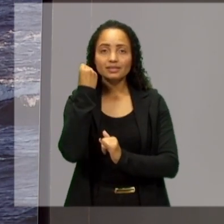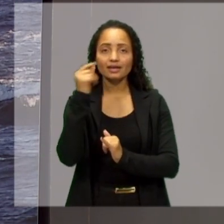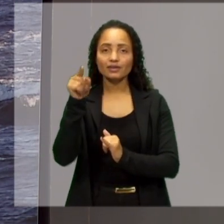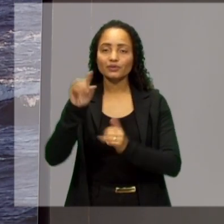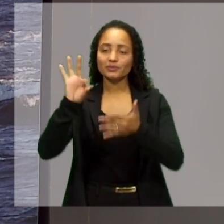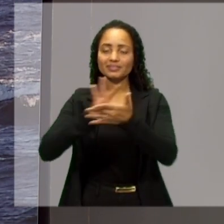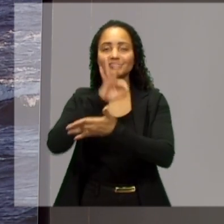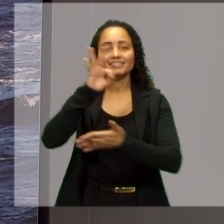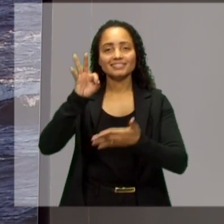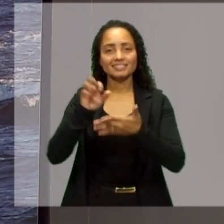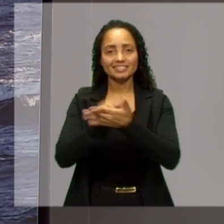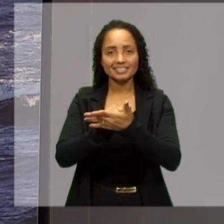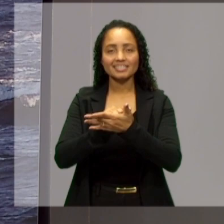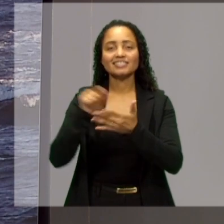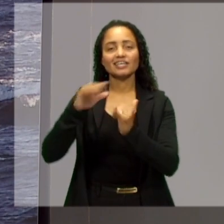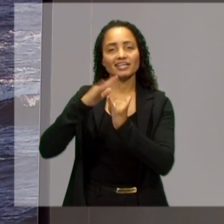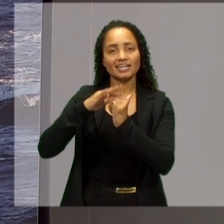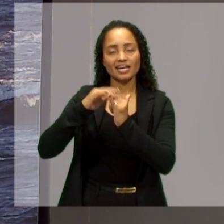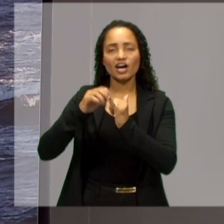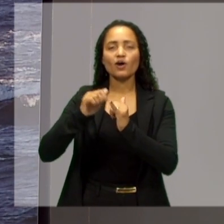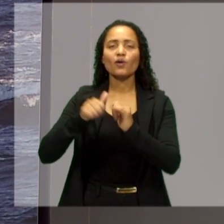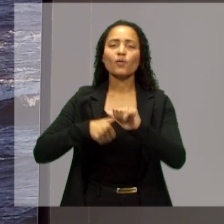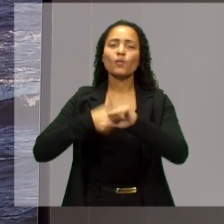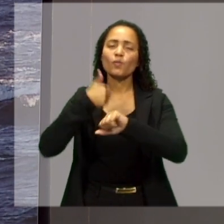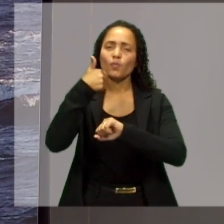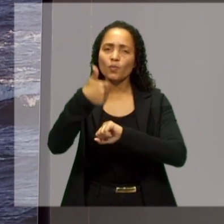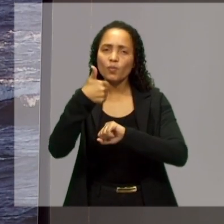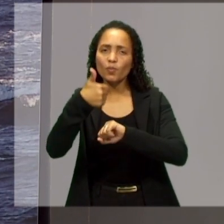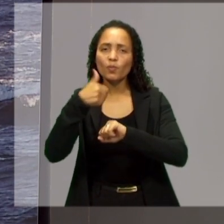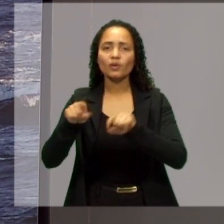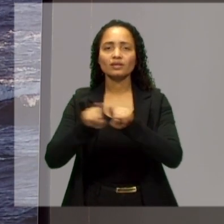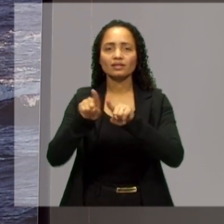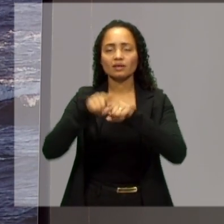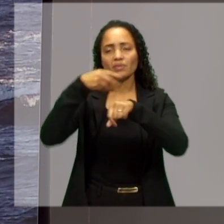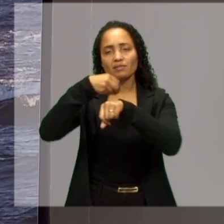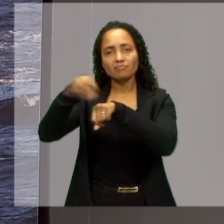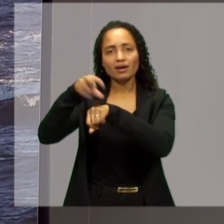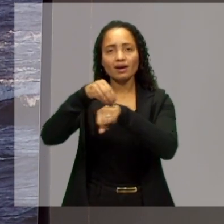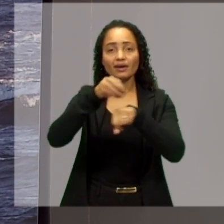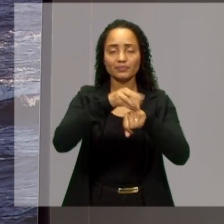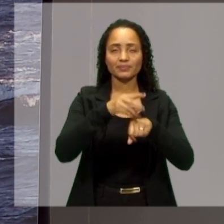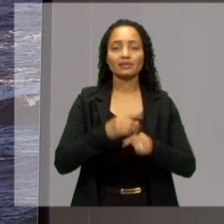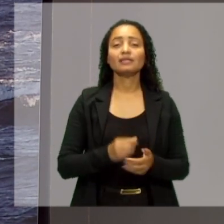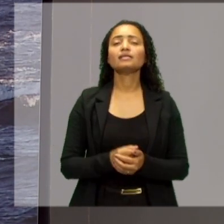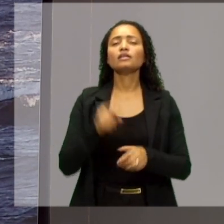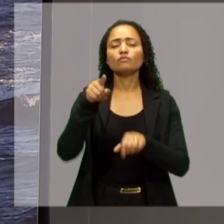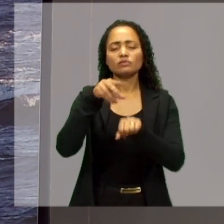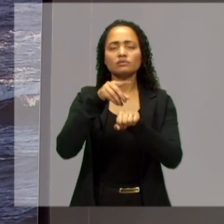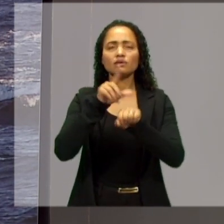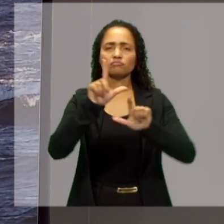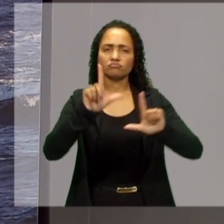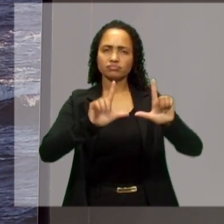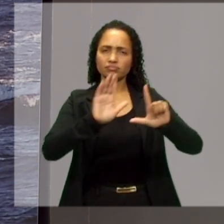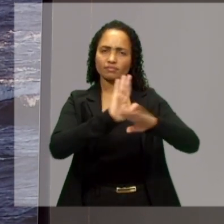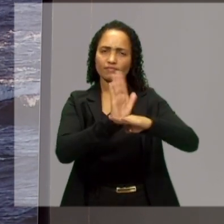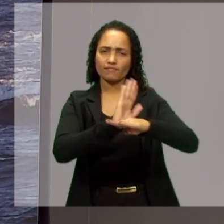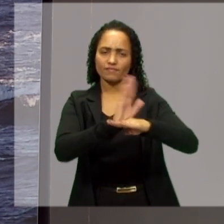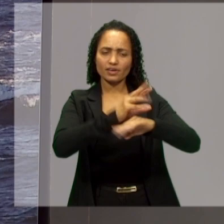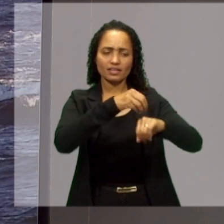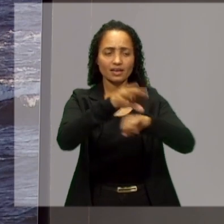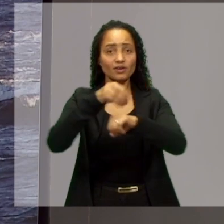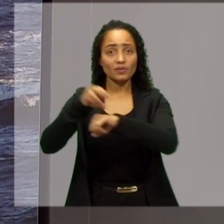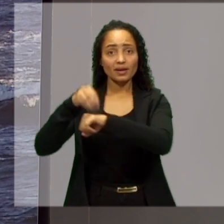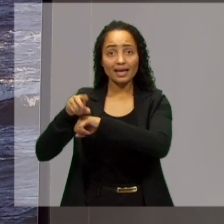inscreva no nosso canal, compartilhe os nossos vídeos, curta as nossas publicações. E compartilhando nossos vídeos,